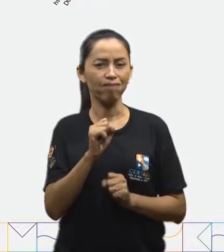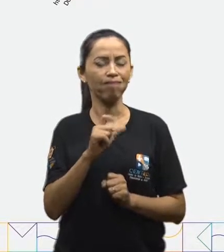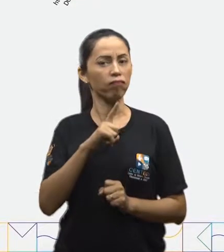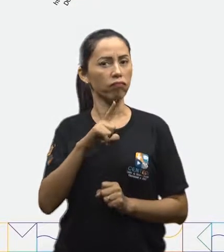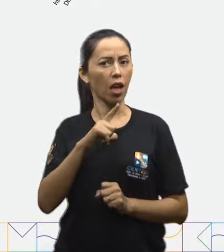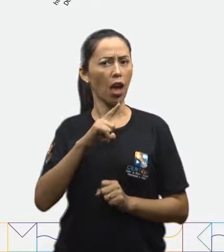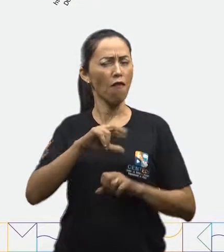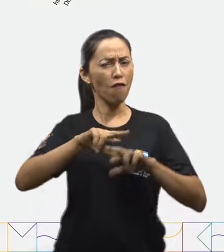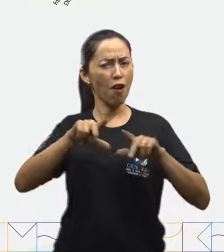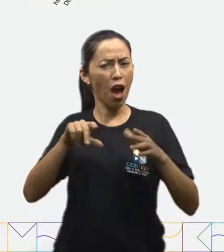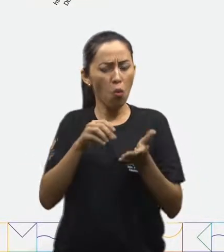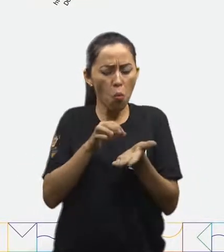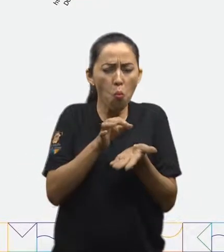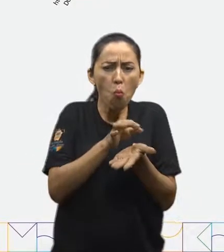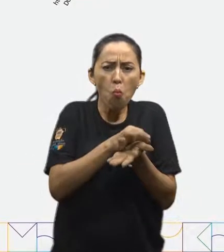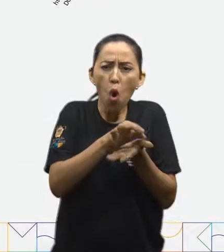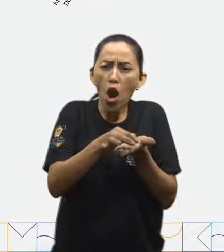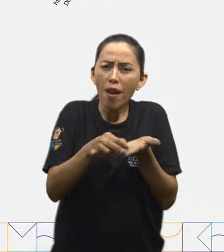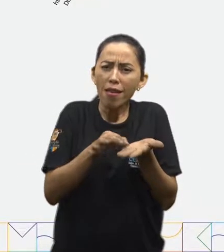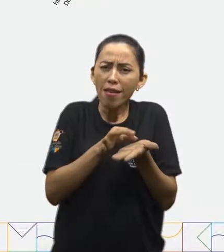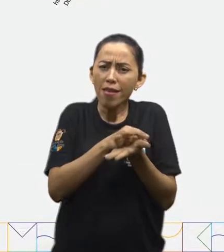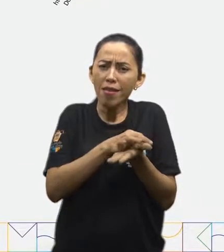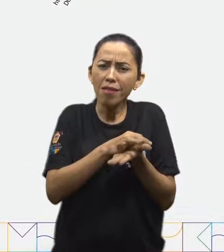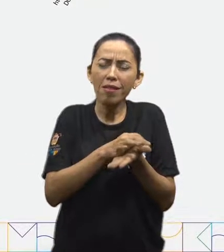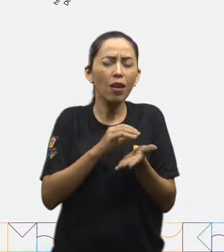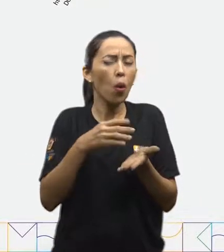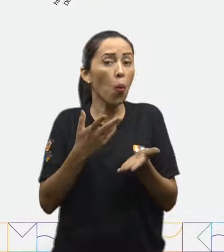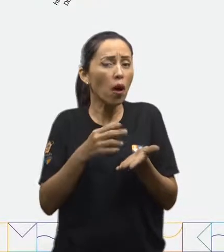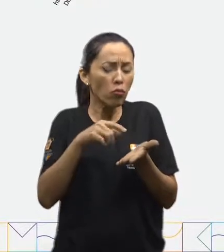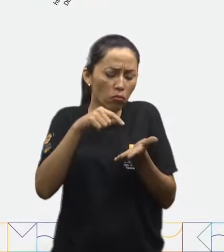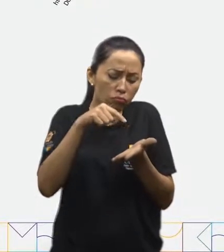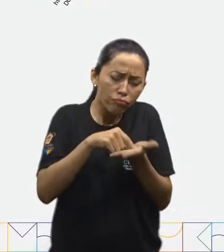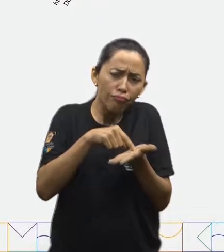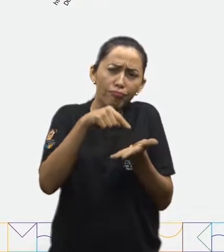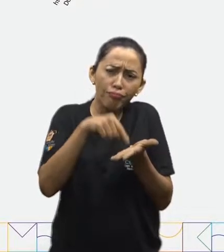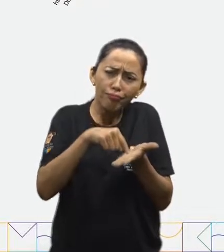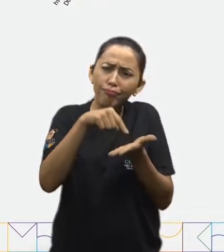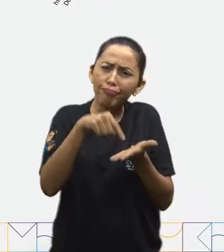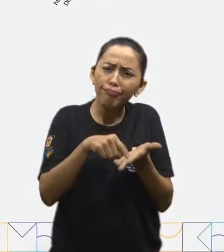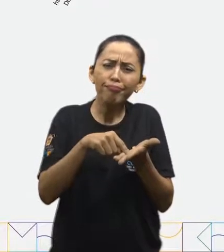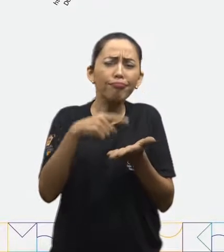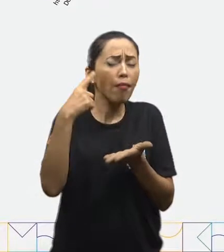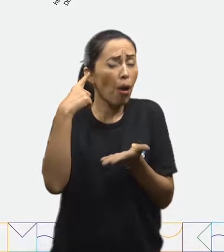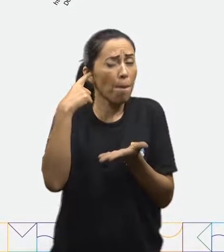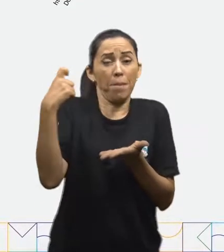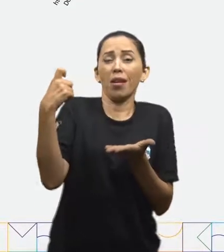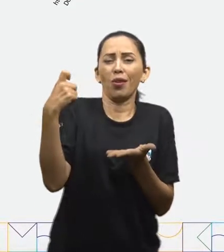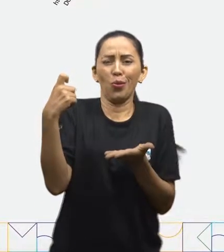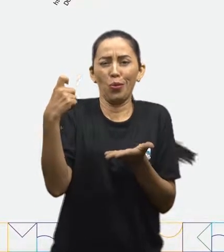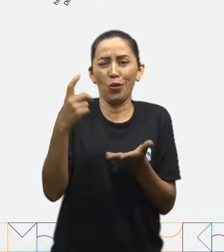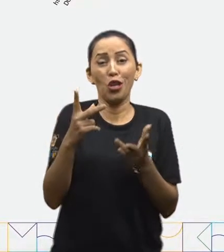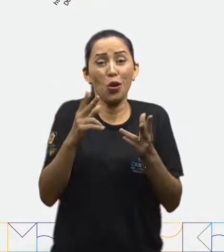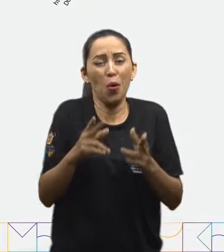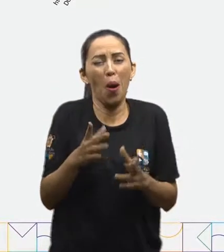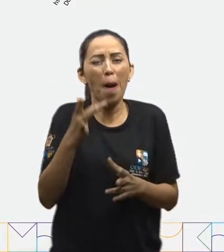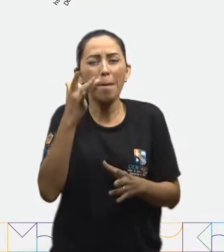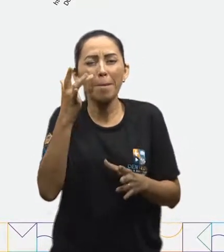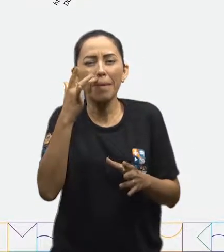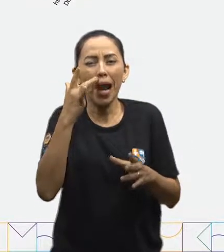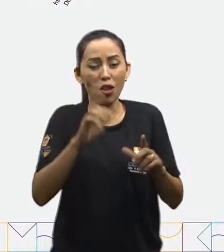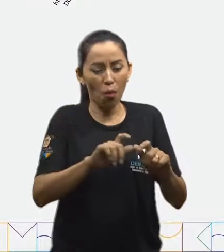possuem várias bolinhas, que quando apertadas emitem um barulho, parecido com aqueles do plástico bolha,